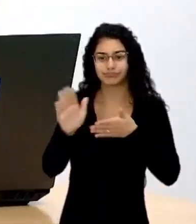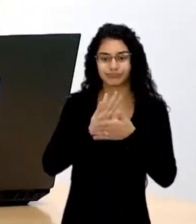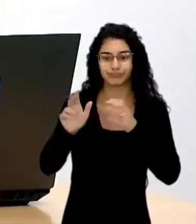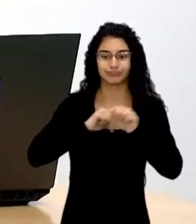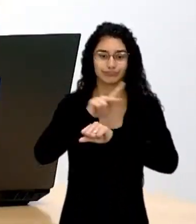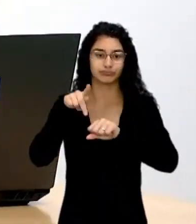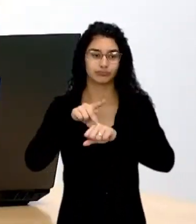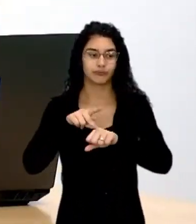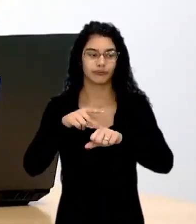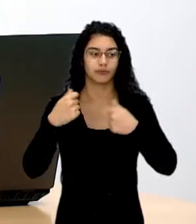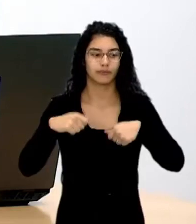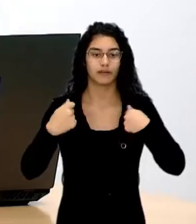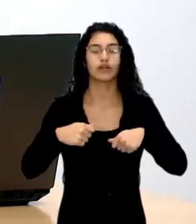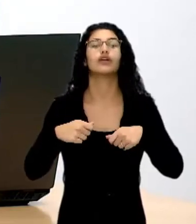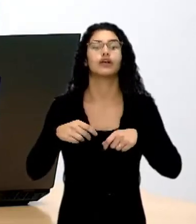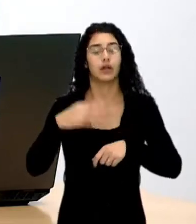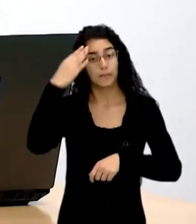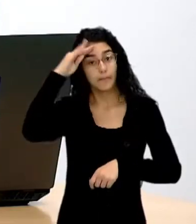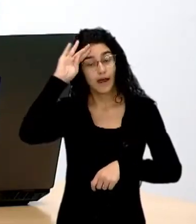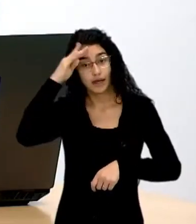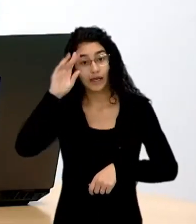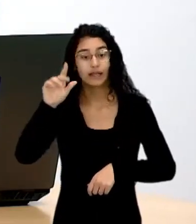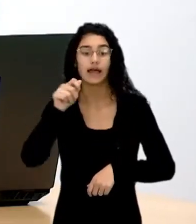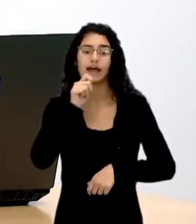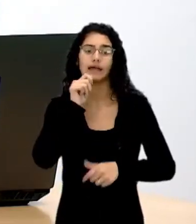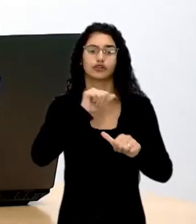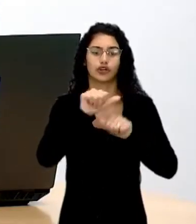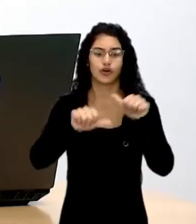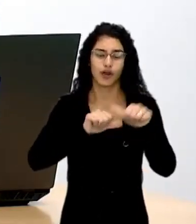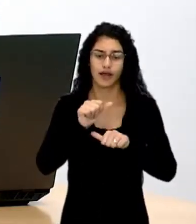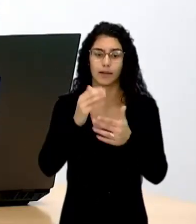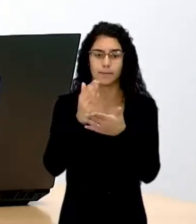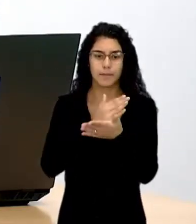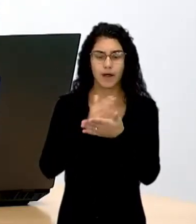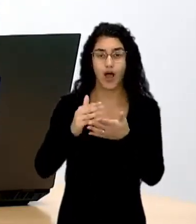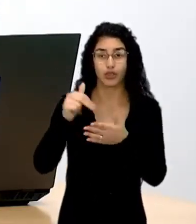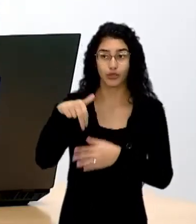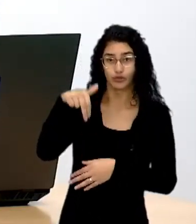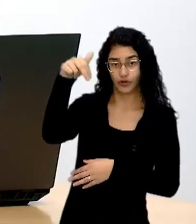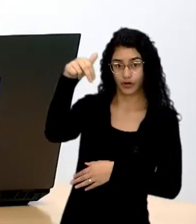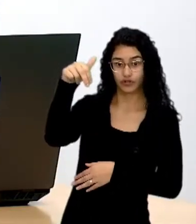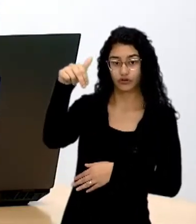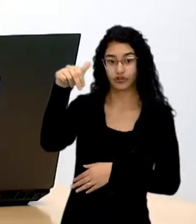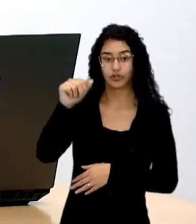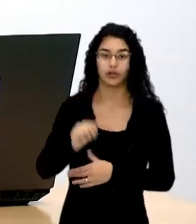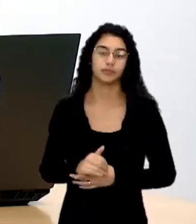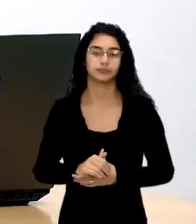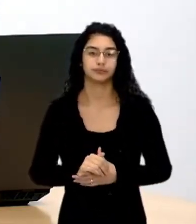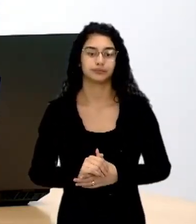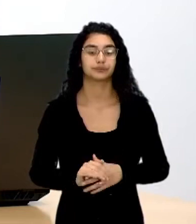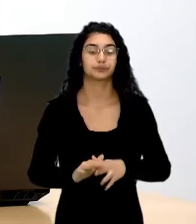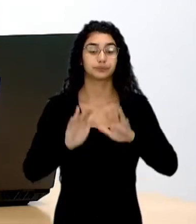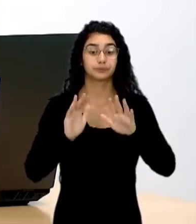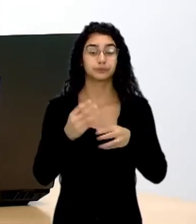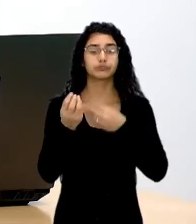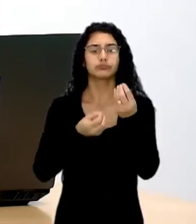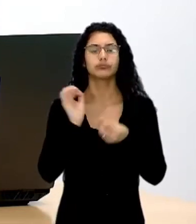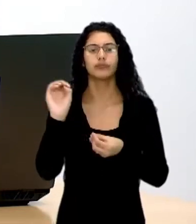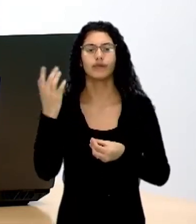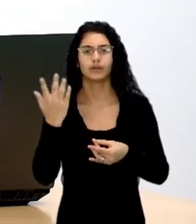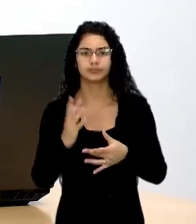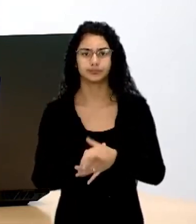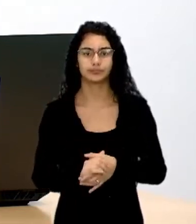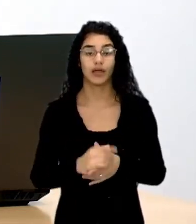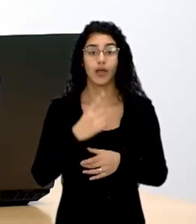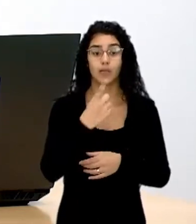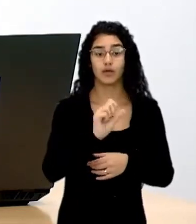Irlanda. E a gente está falando de uma Irlanda ainda unificada, sem essa divisão entre Irlanda do Norte e a Irlanda. E como que foi isso? Bom,